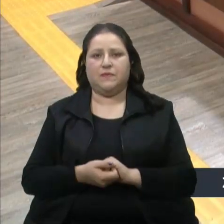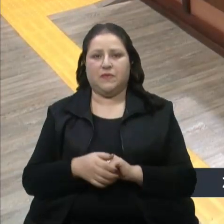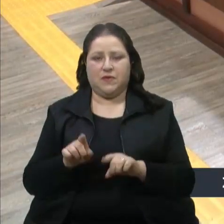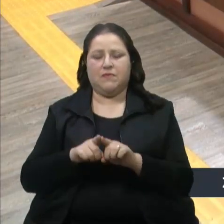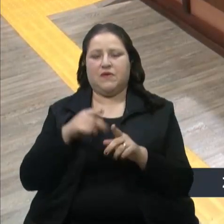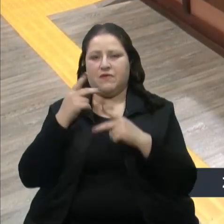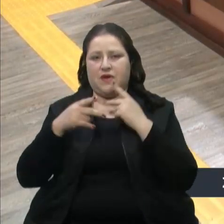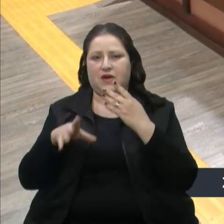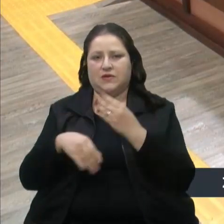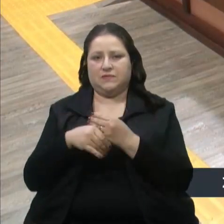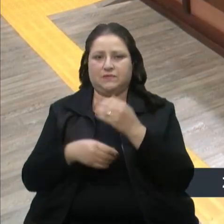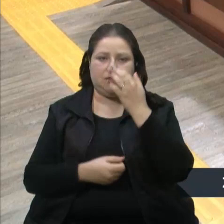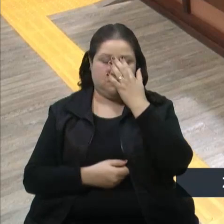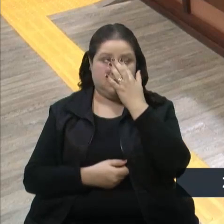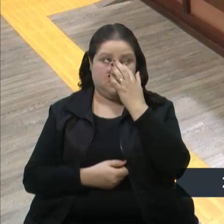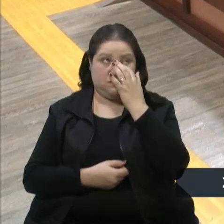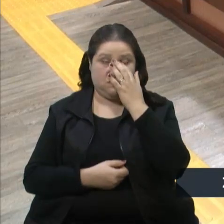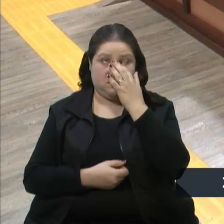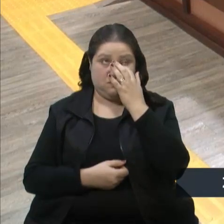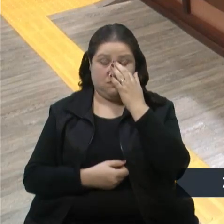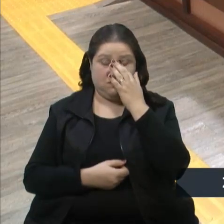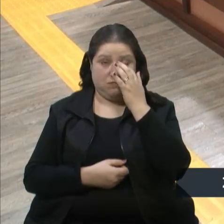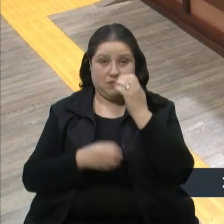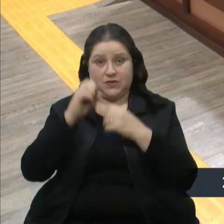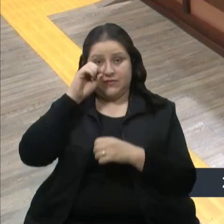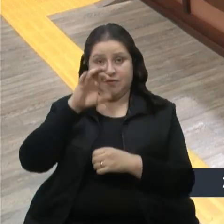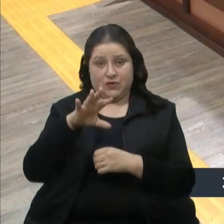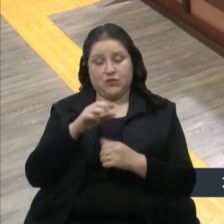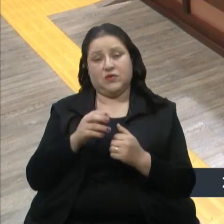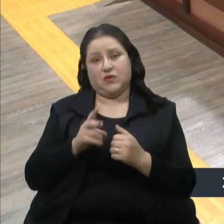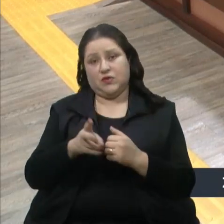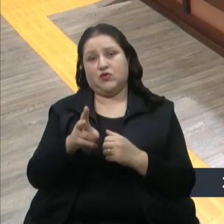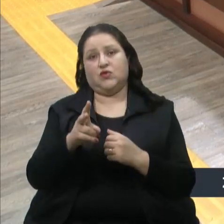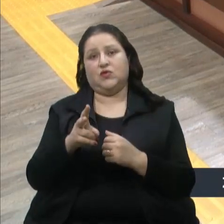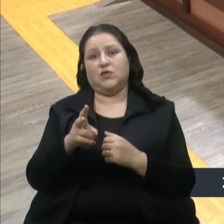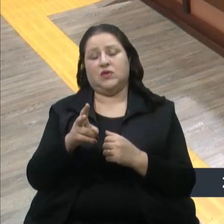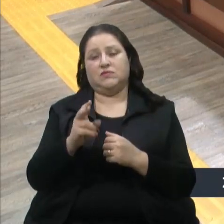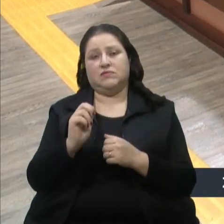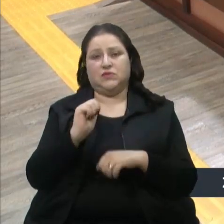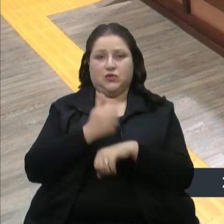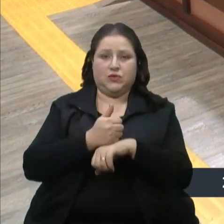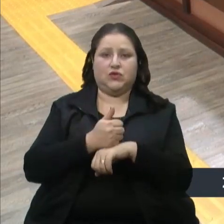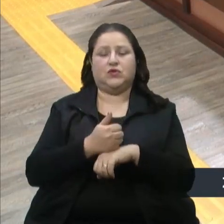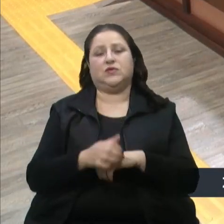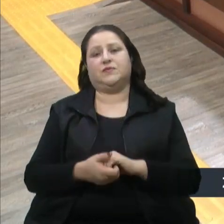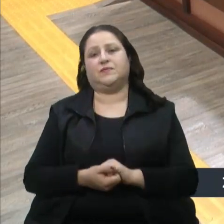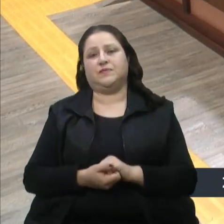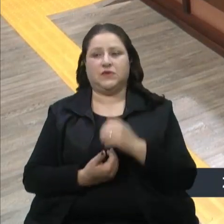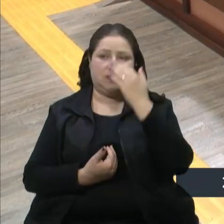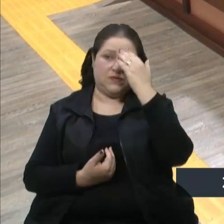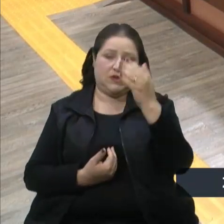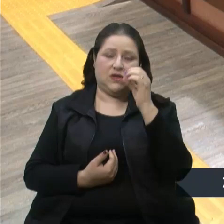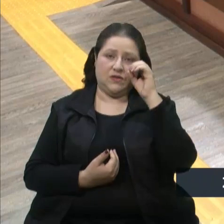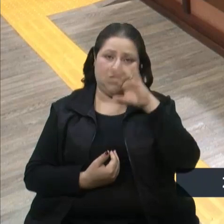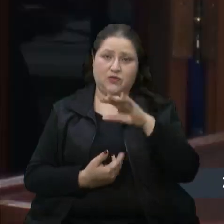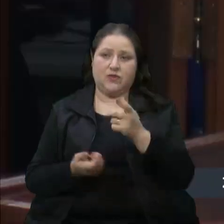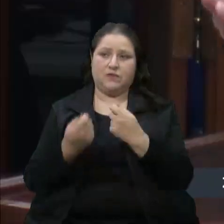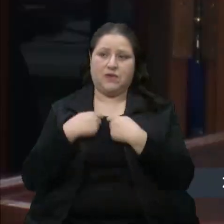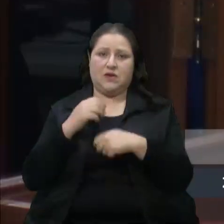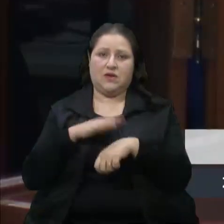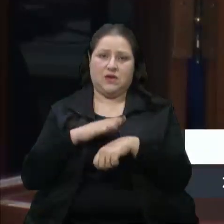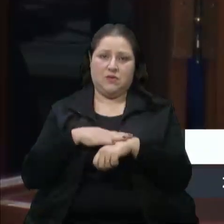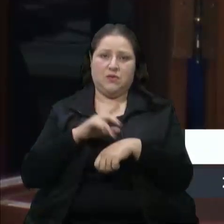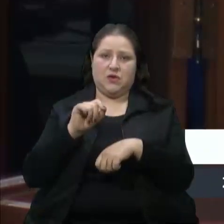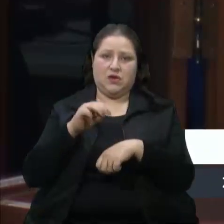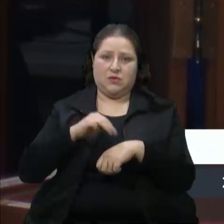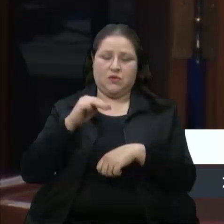Bressan com o espaço do grande expediente do vereador Fiuza. Obrigado, senhor presidente. Agradeço pelo espaço ao vereador Fiuza e a